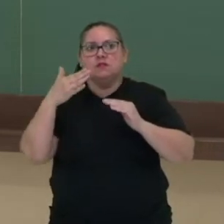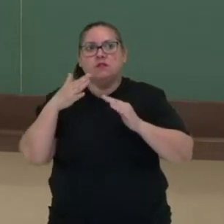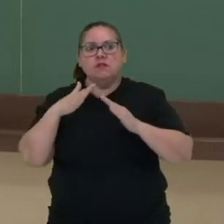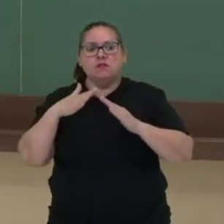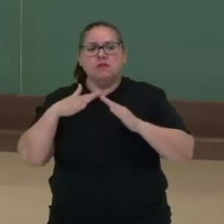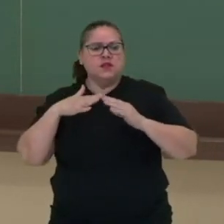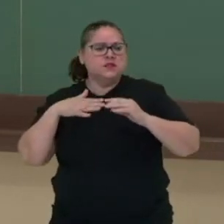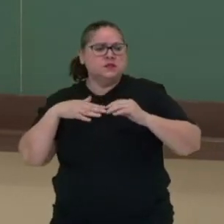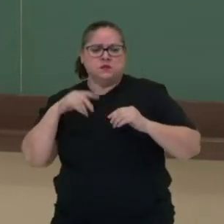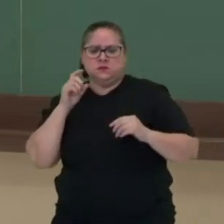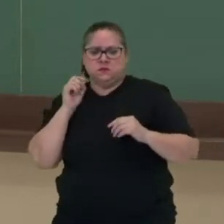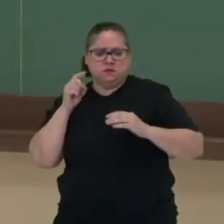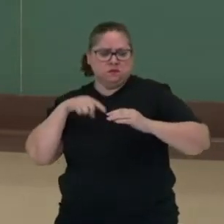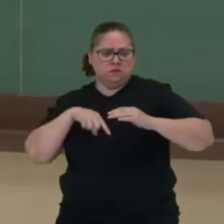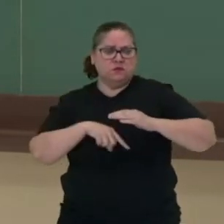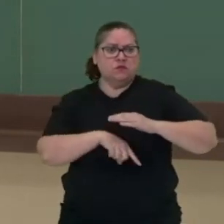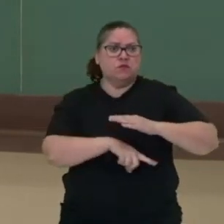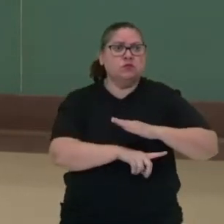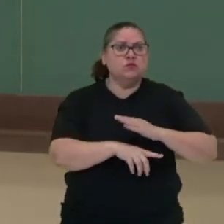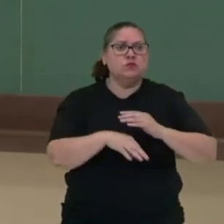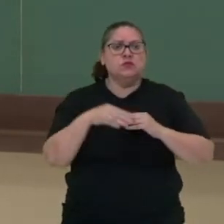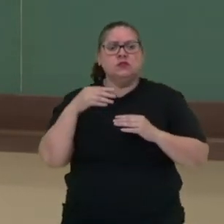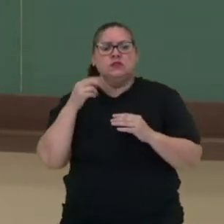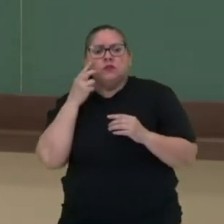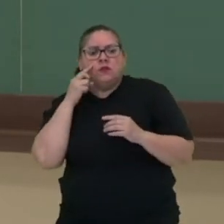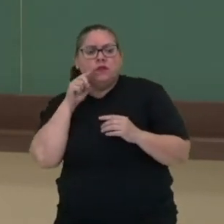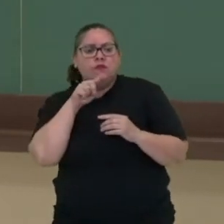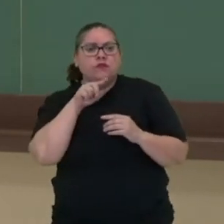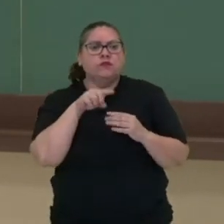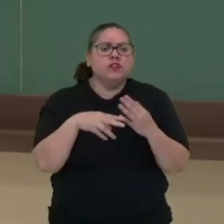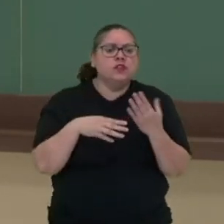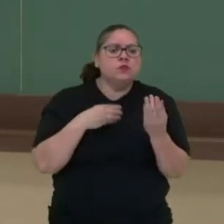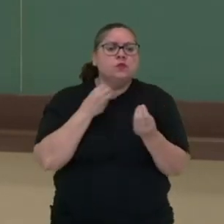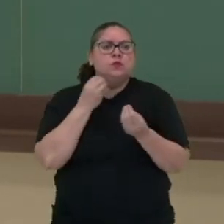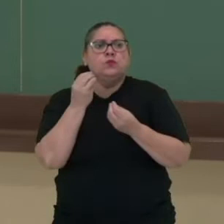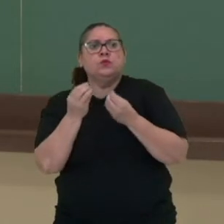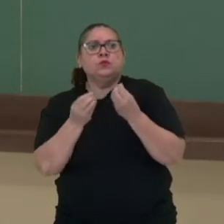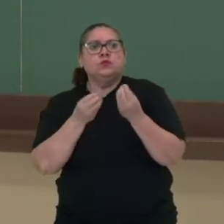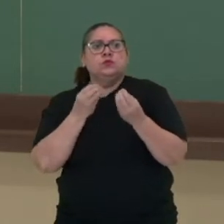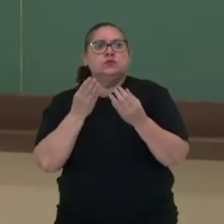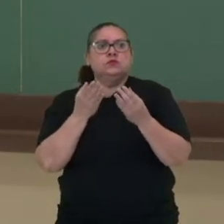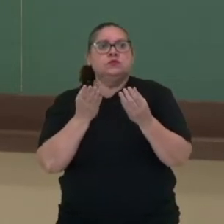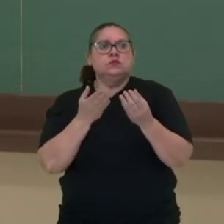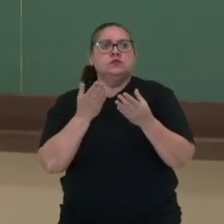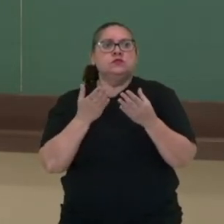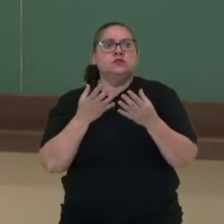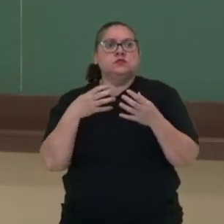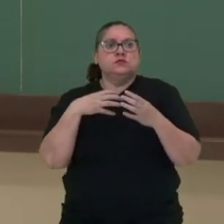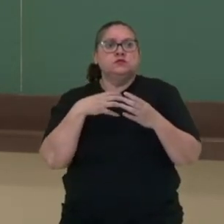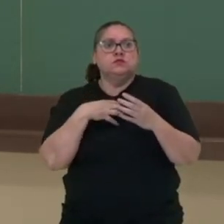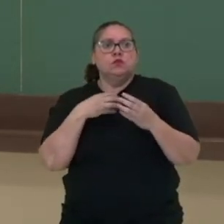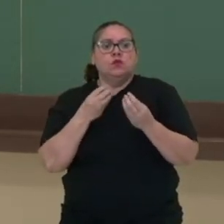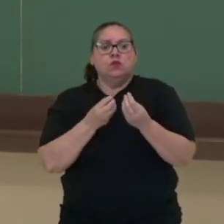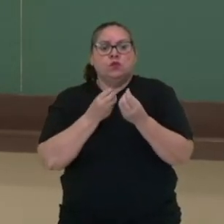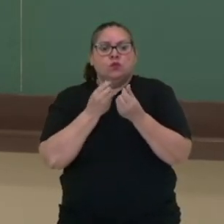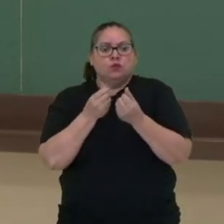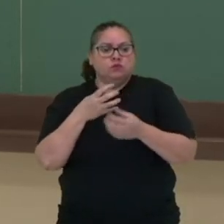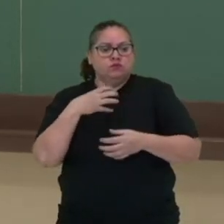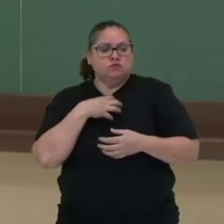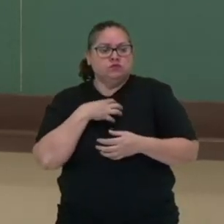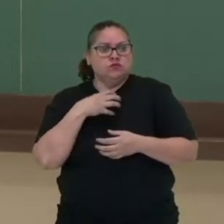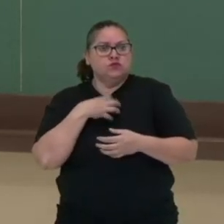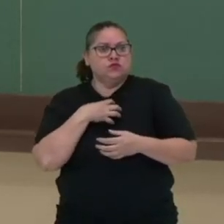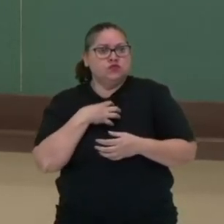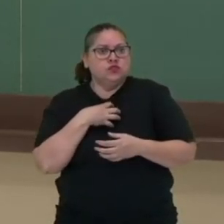mais complexo, vamos identificar as características, inclusive as características